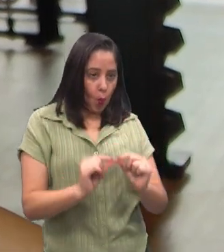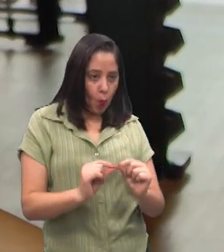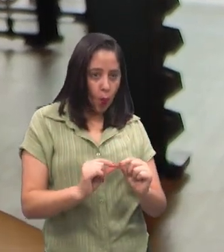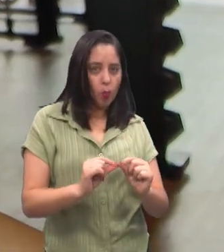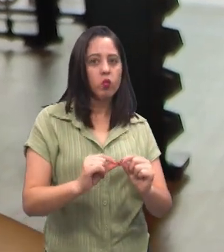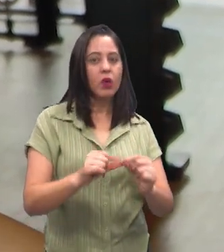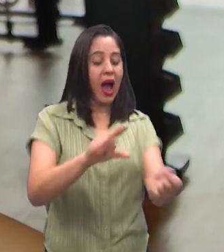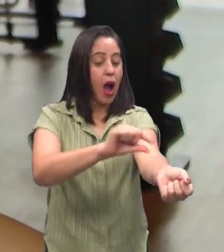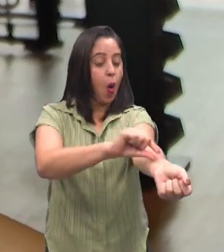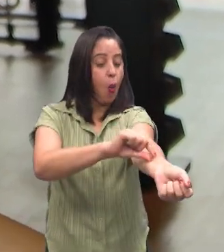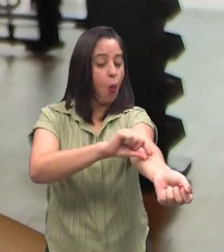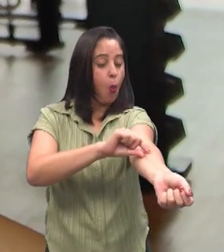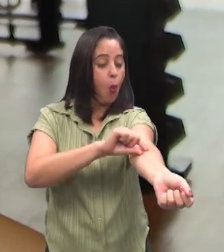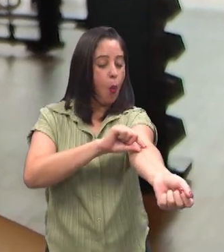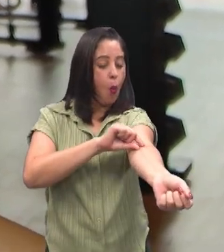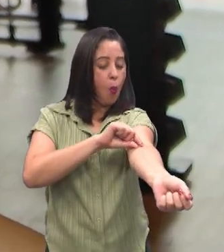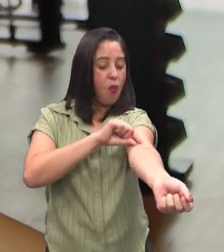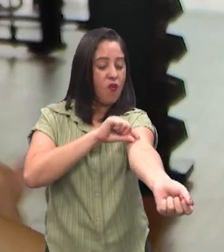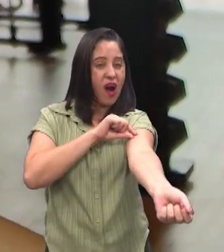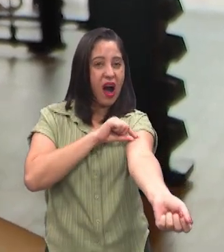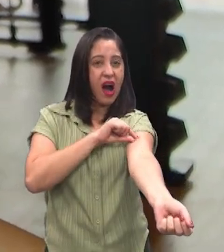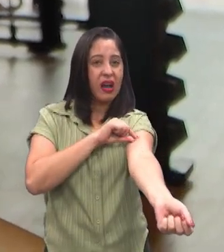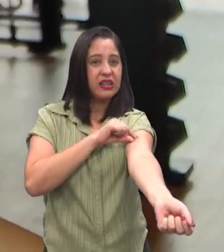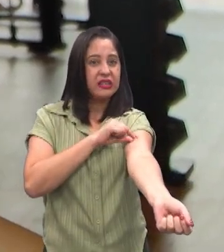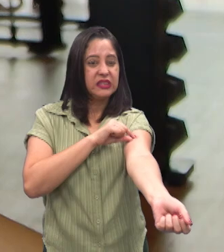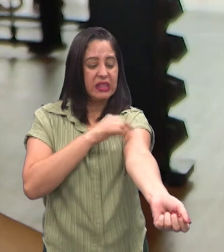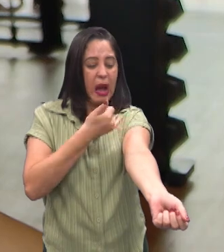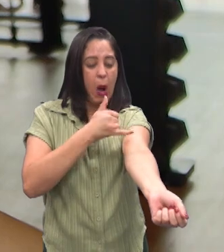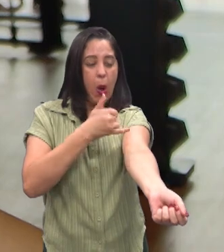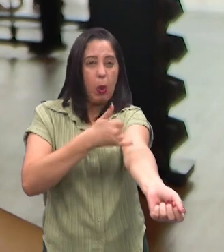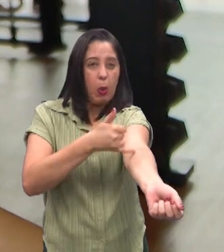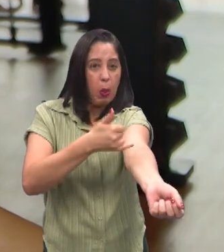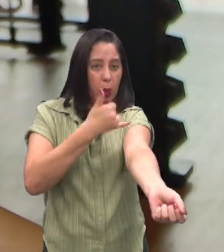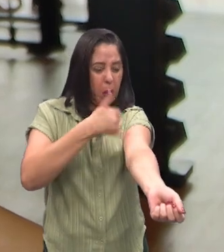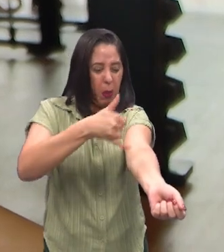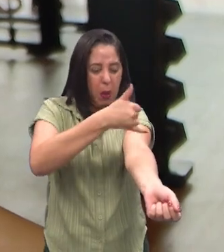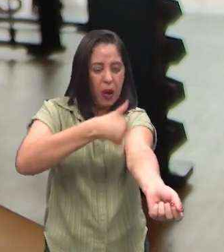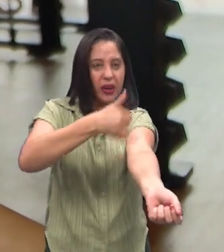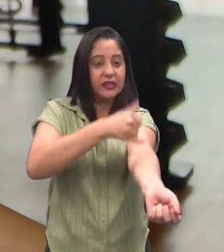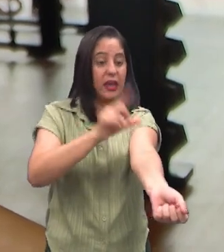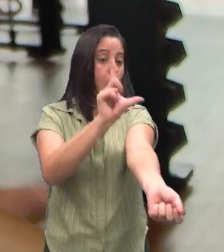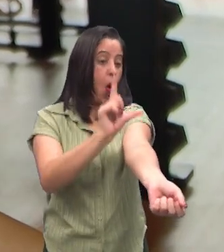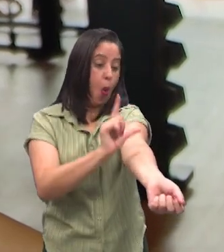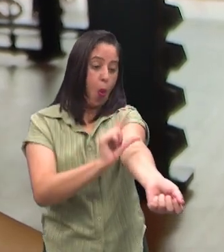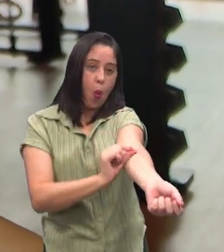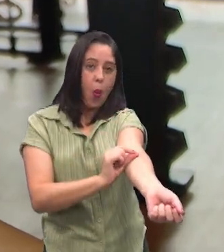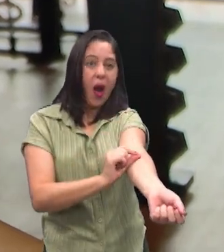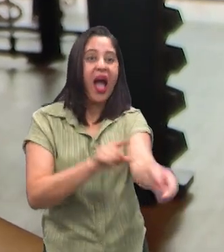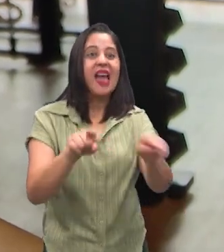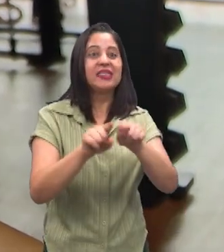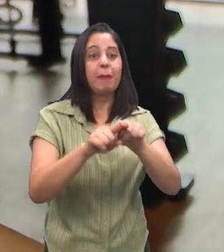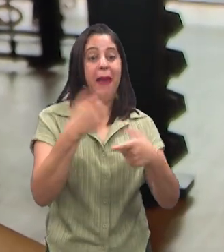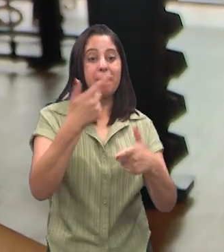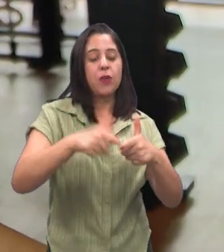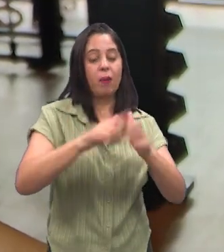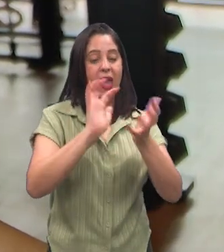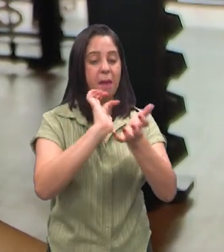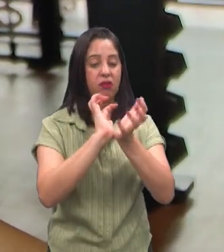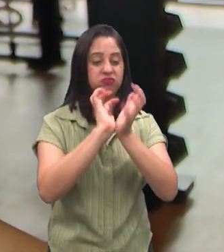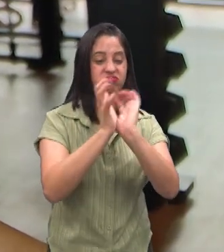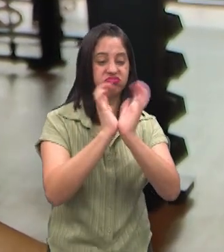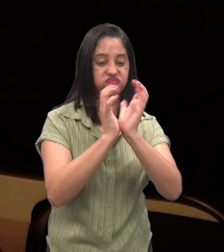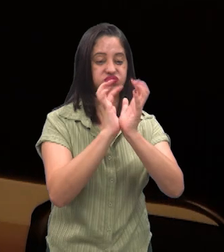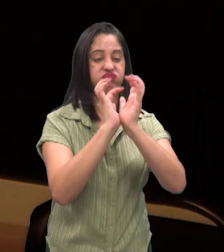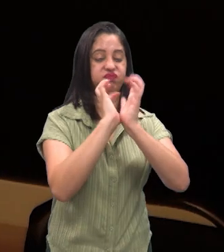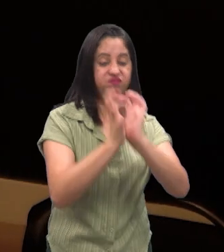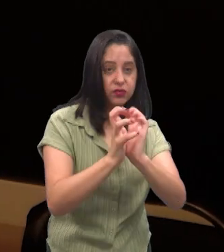placas dentro dos nossos vasos, né? Controlando aí a questão do colesterol, diminuindo os riscos de AVC e doenças